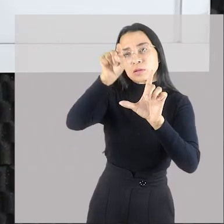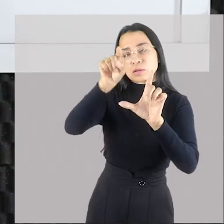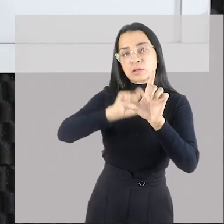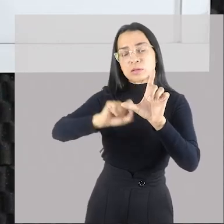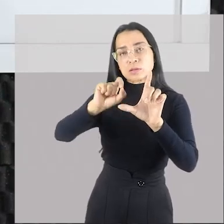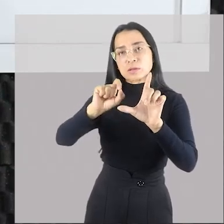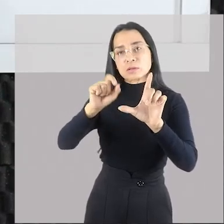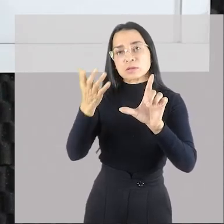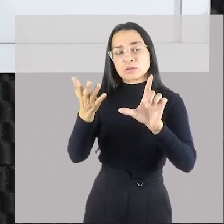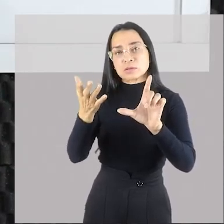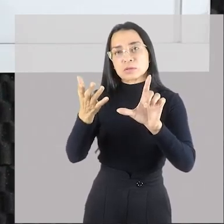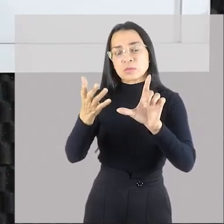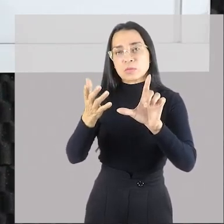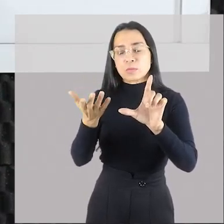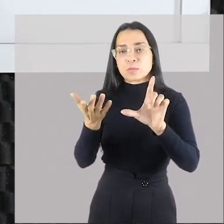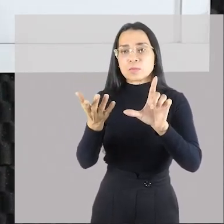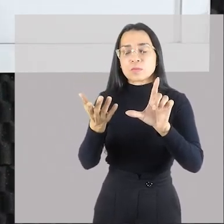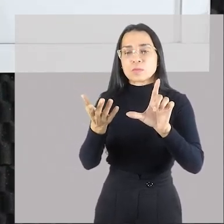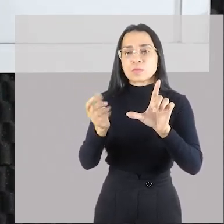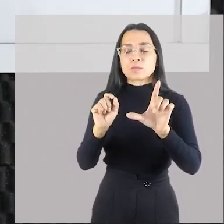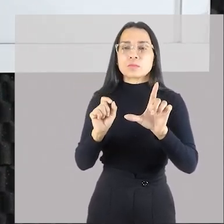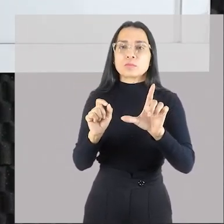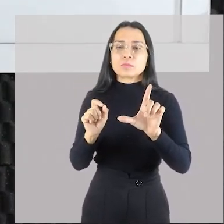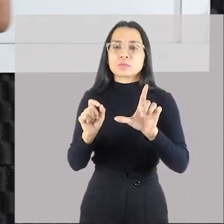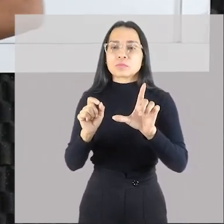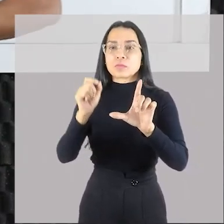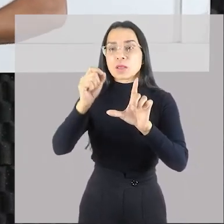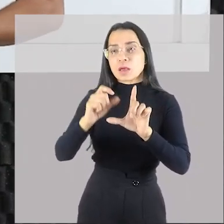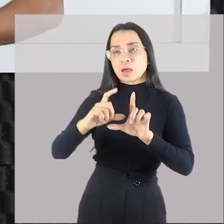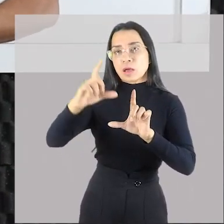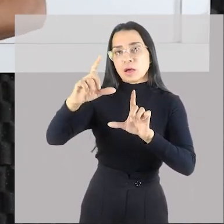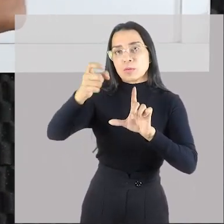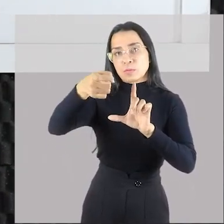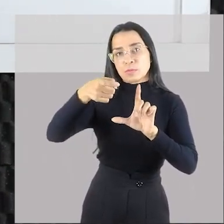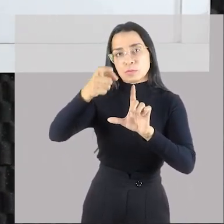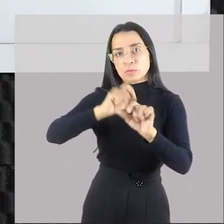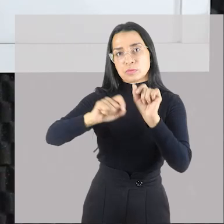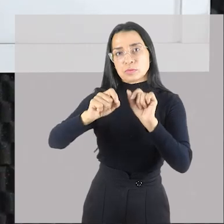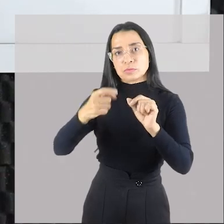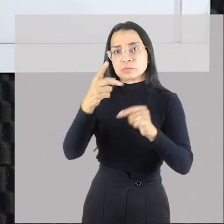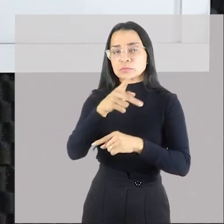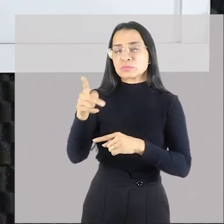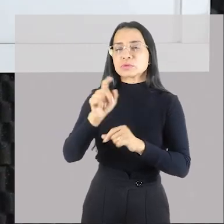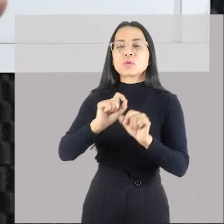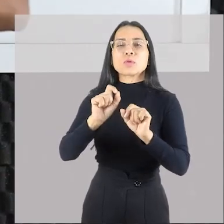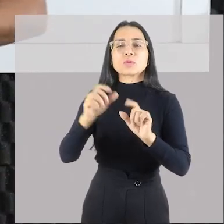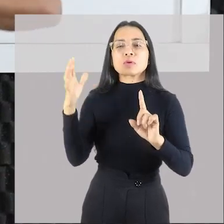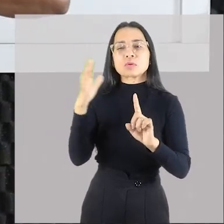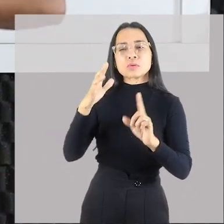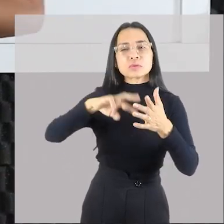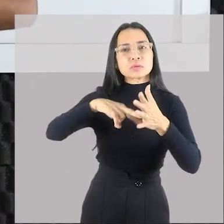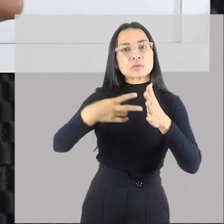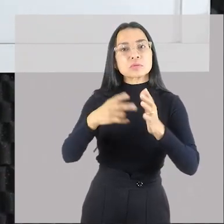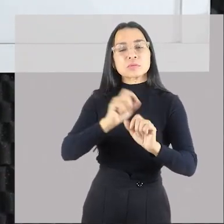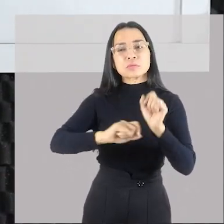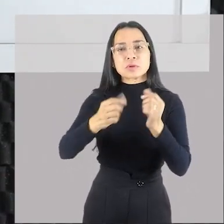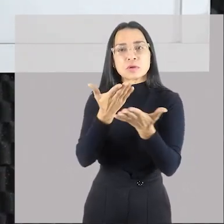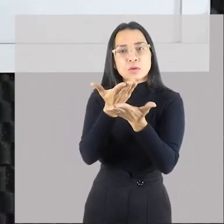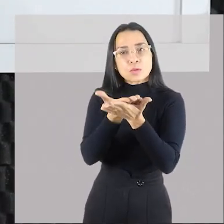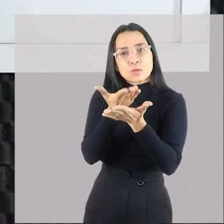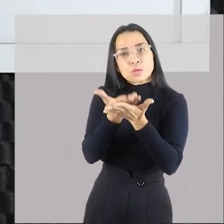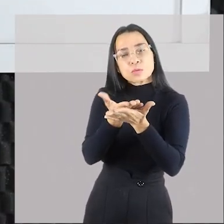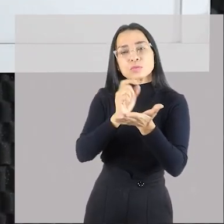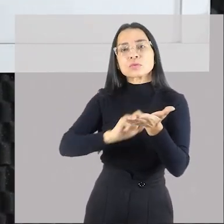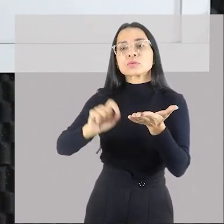partir do momento que você aumenta o x. Professor, mas o que isso influencia no estudo do